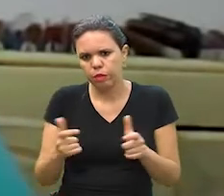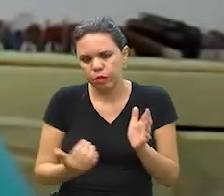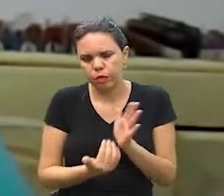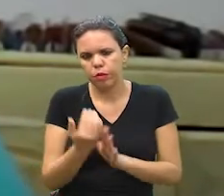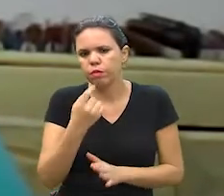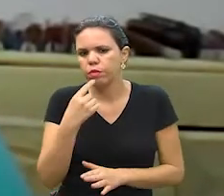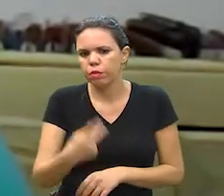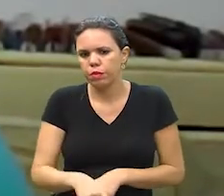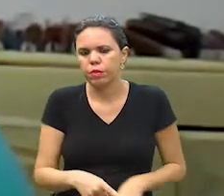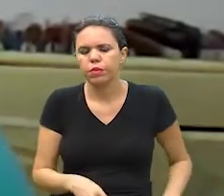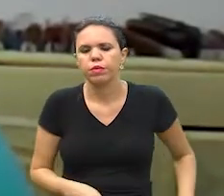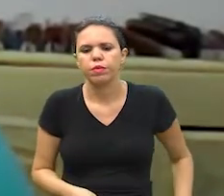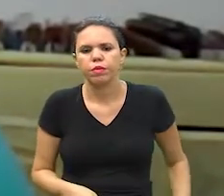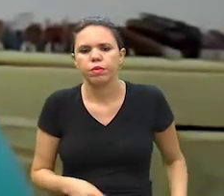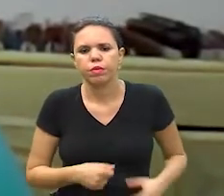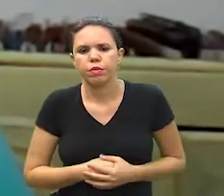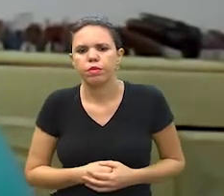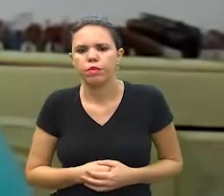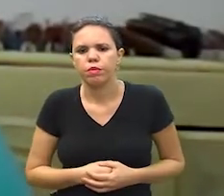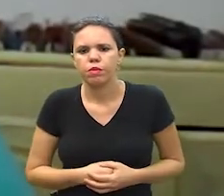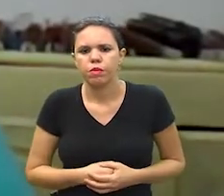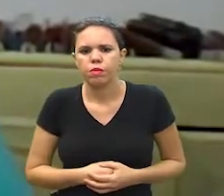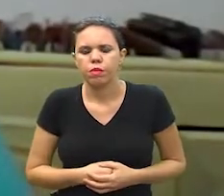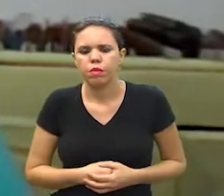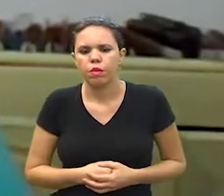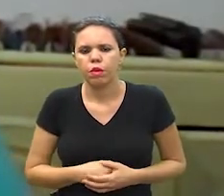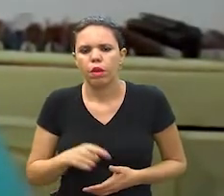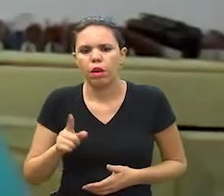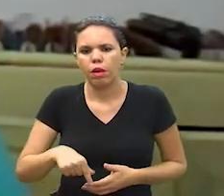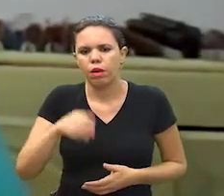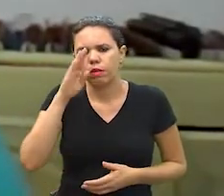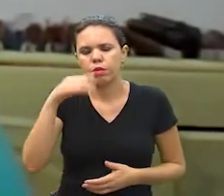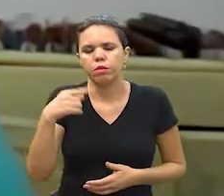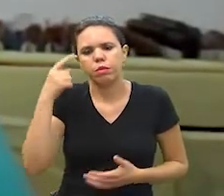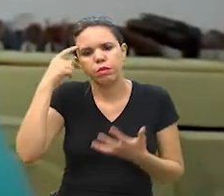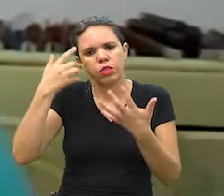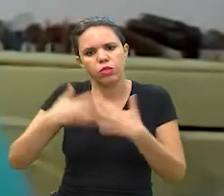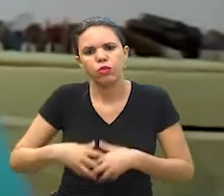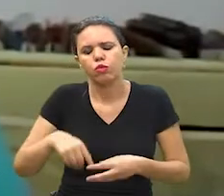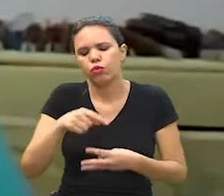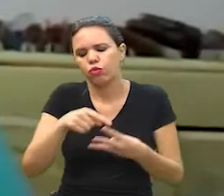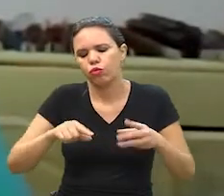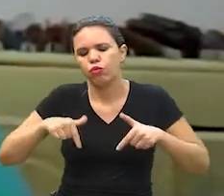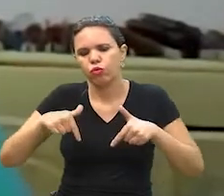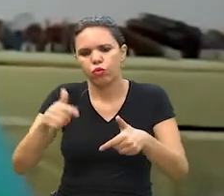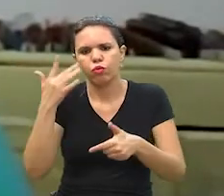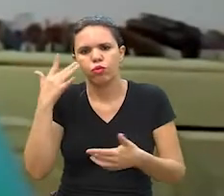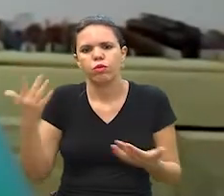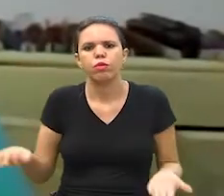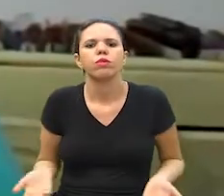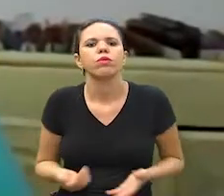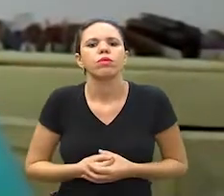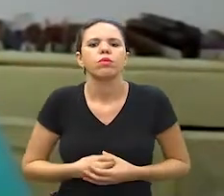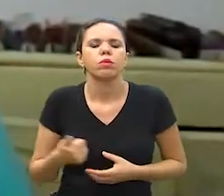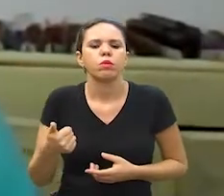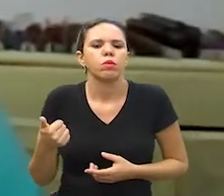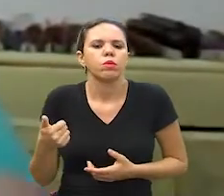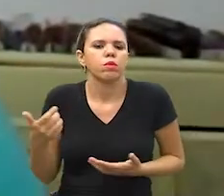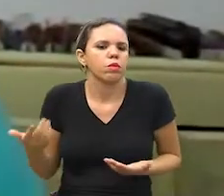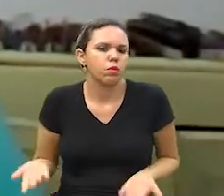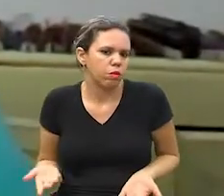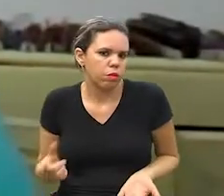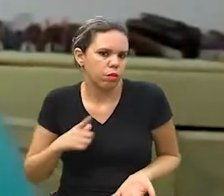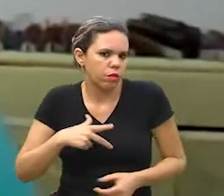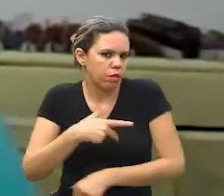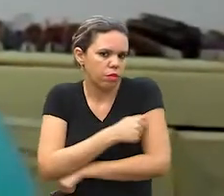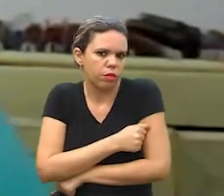em Campinas e é fundamental pensar 3 ações, eu acho. Primeira é